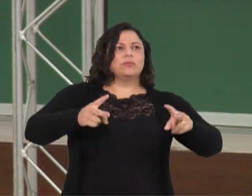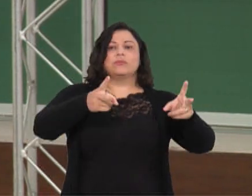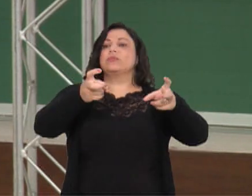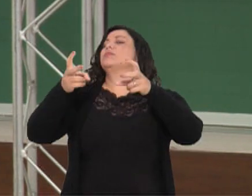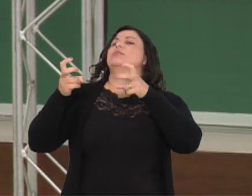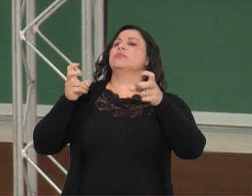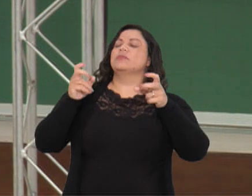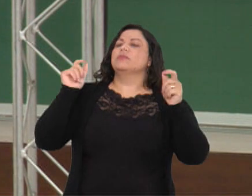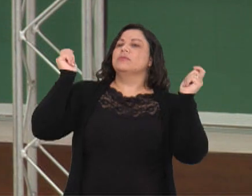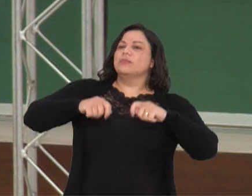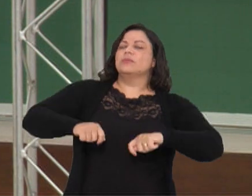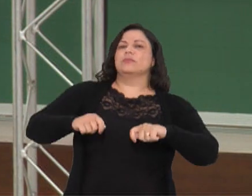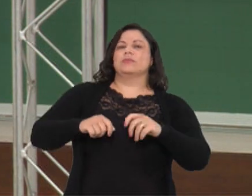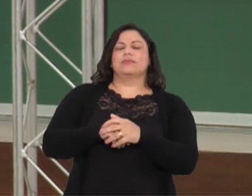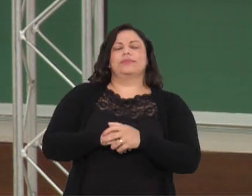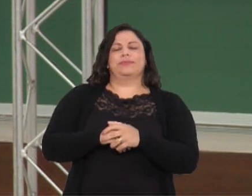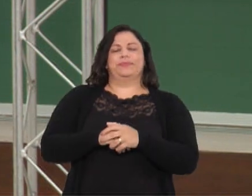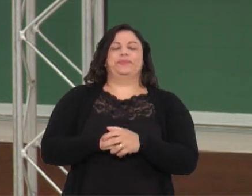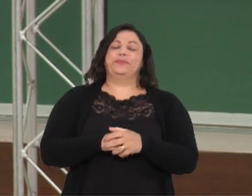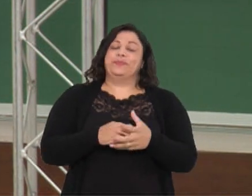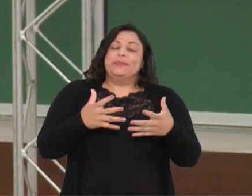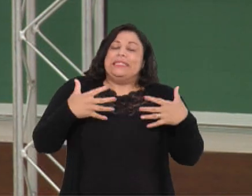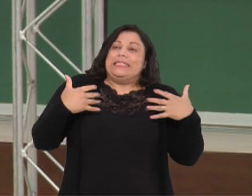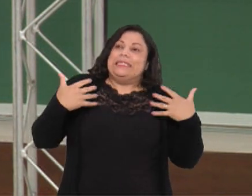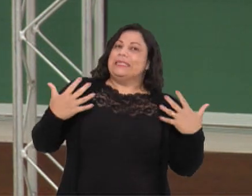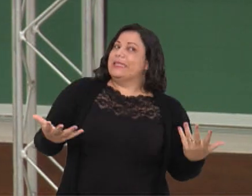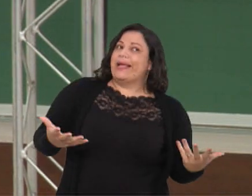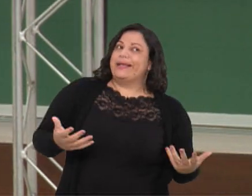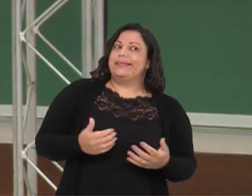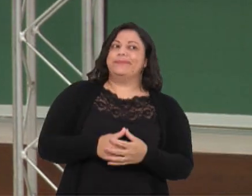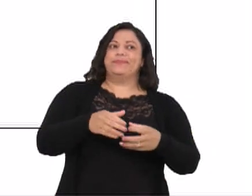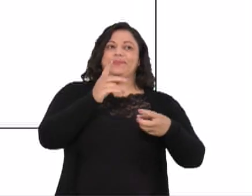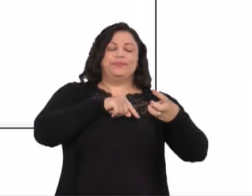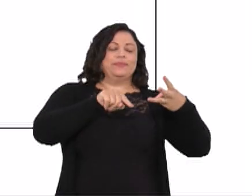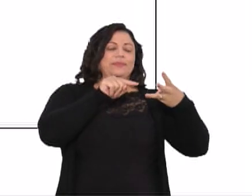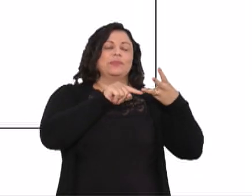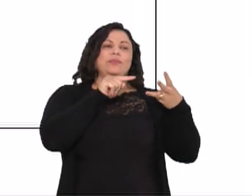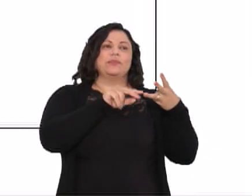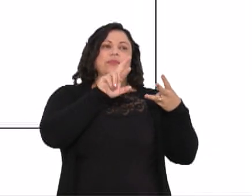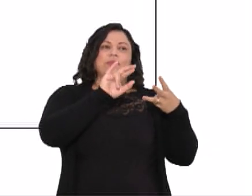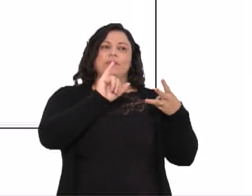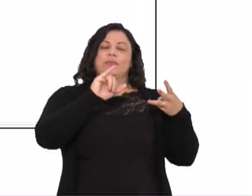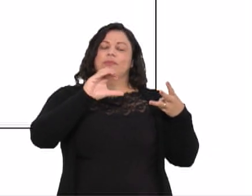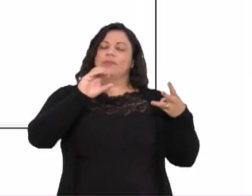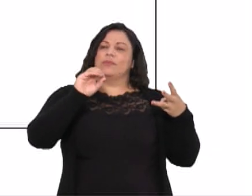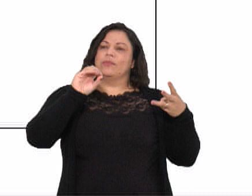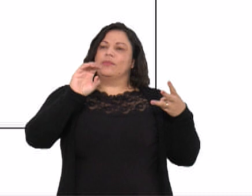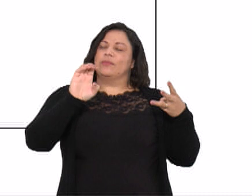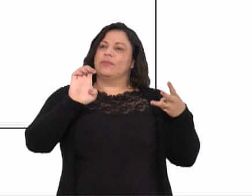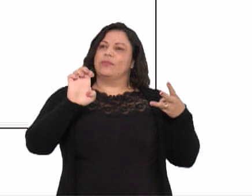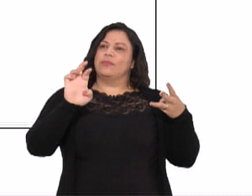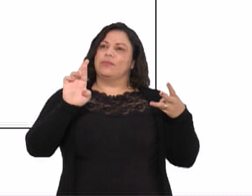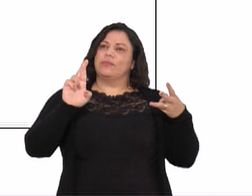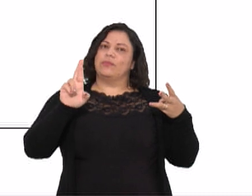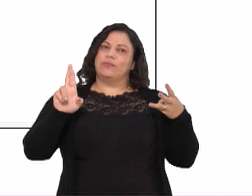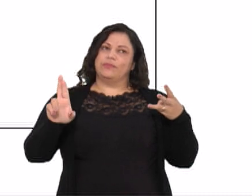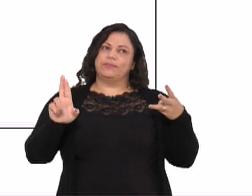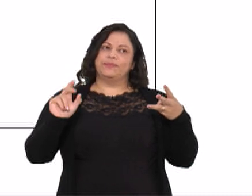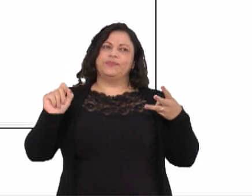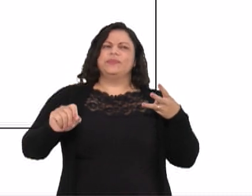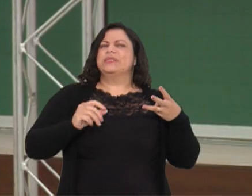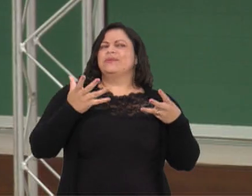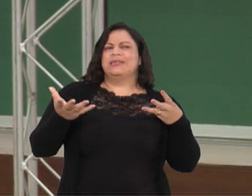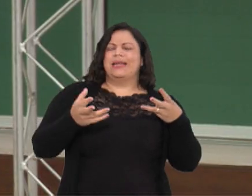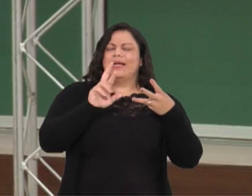o instrumental é muito mais forte. E daí temos o Riquier. O Riquier, ele